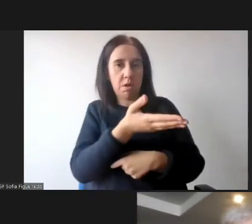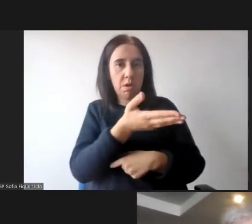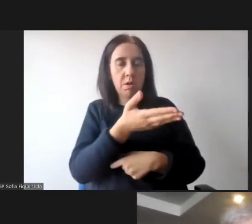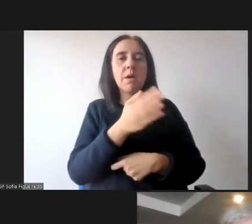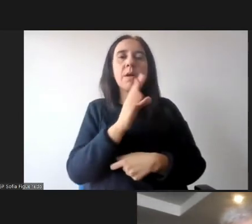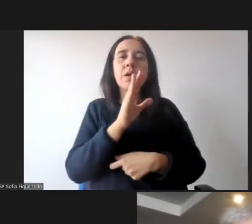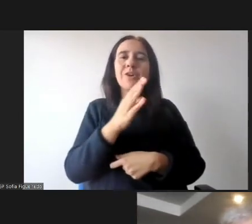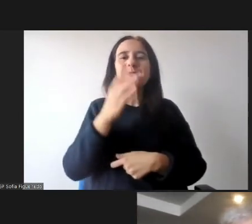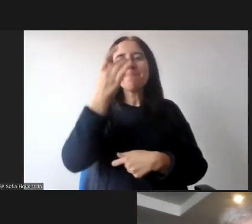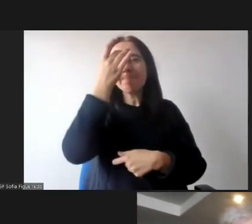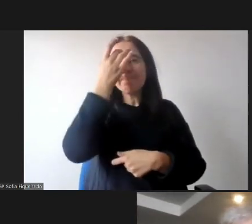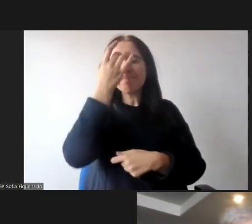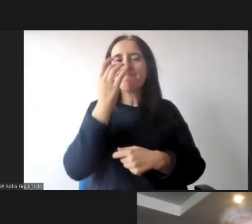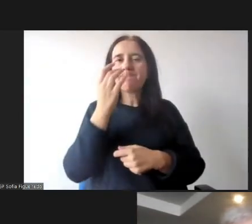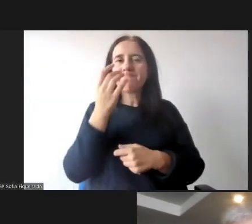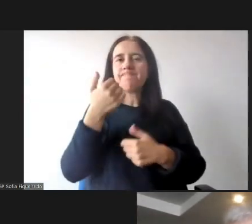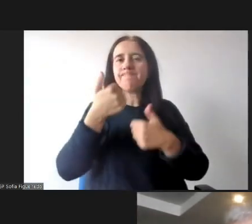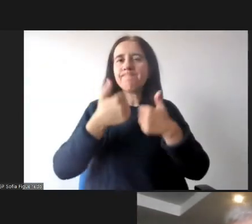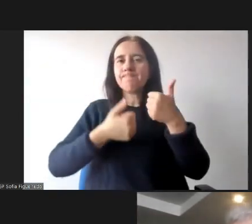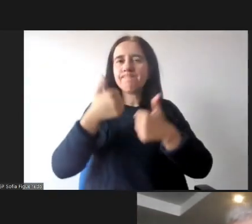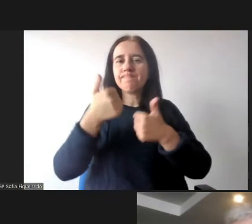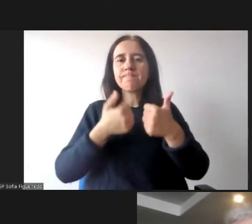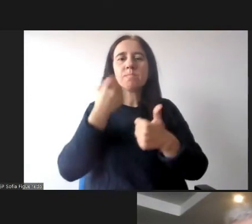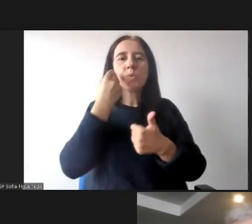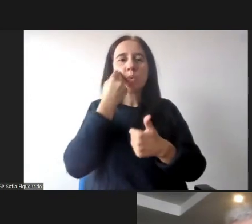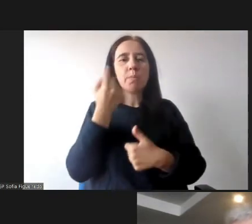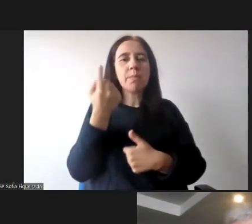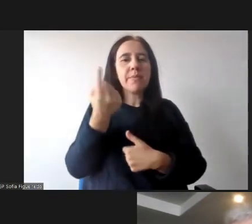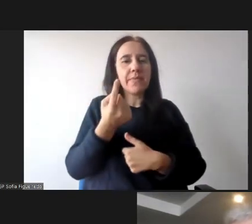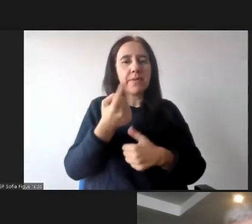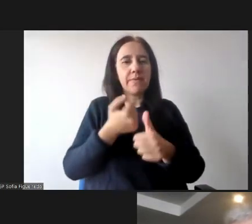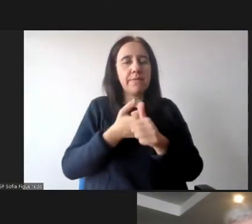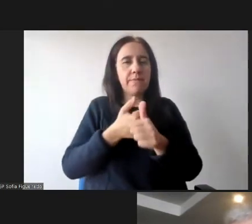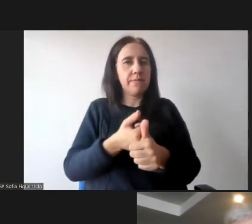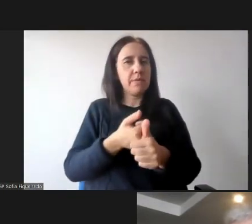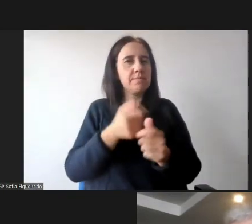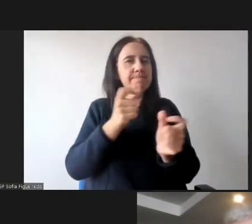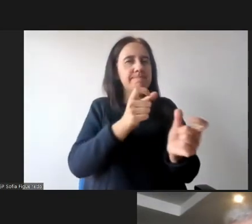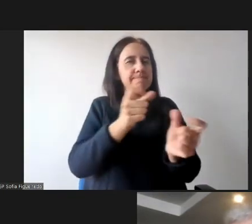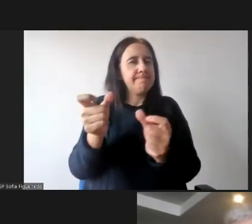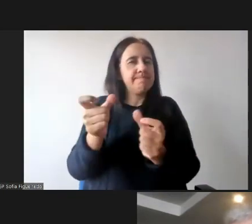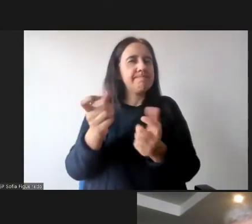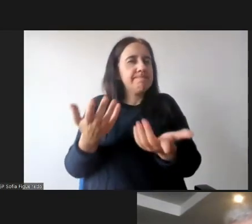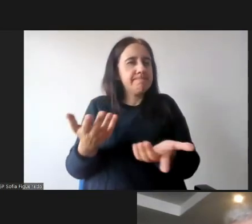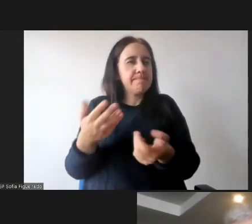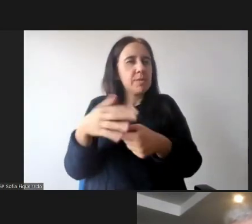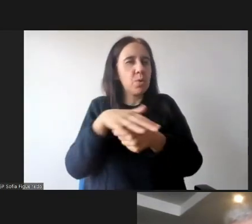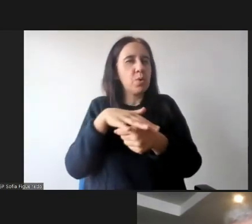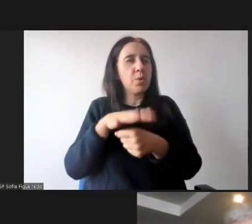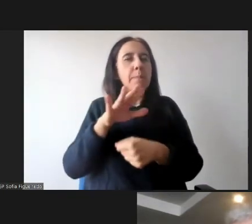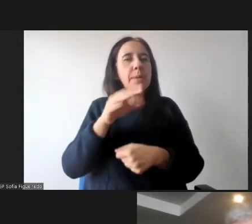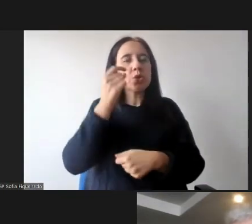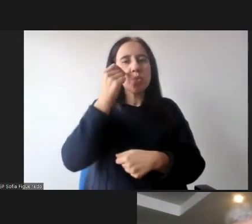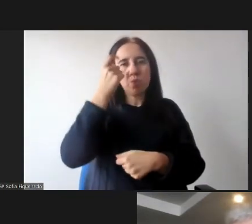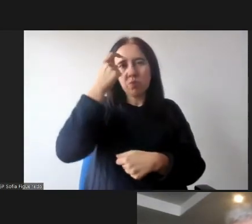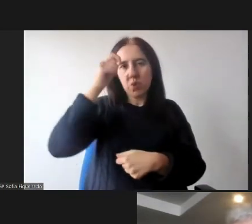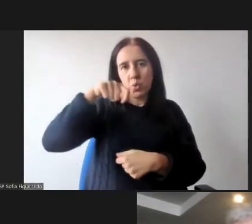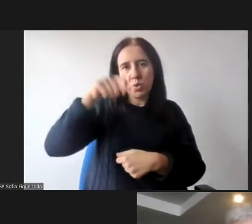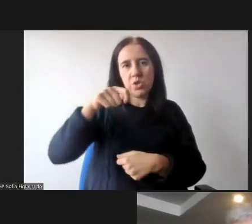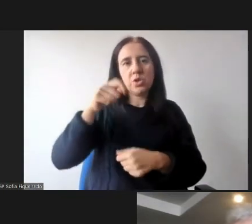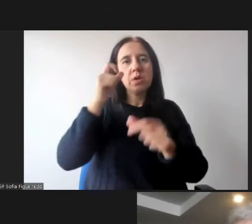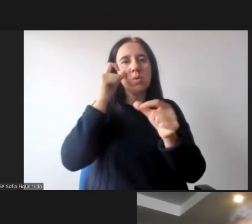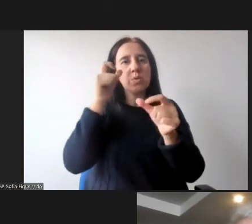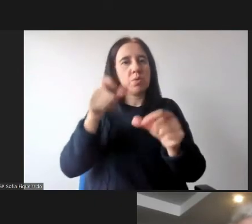discutir que âmbito ou que extensão deve ter este controle, será claro que o juiz pode controlar